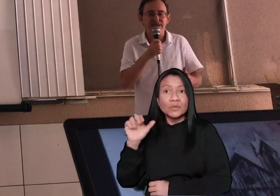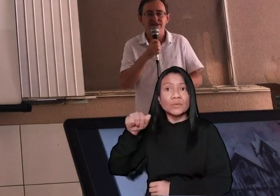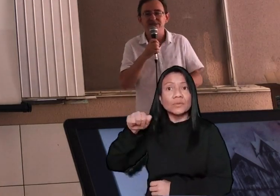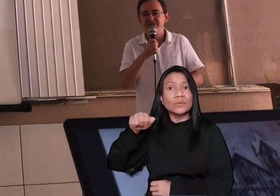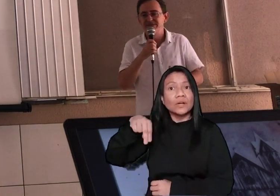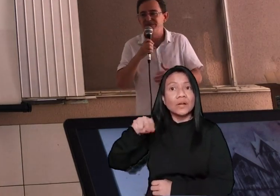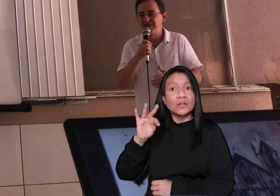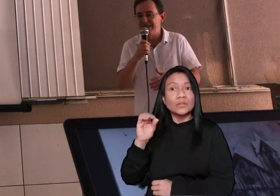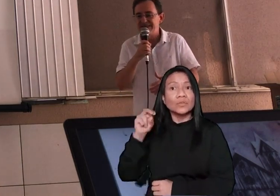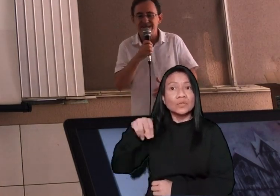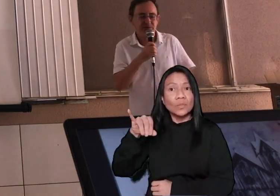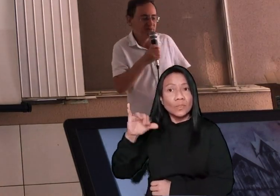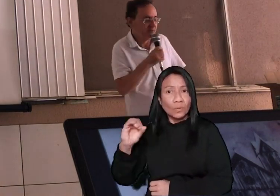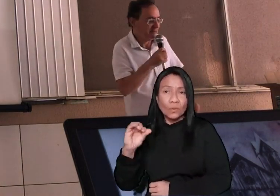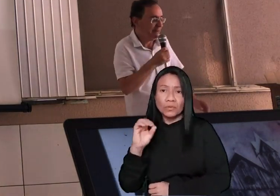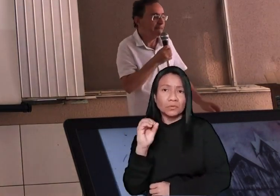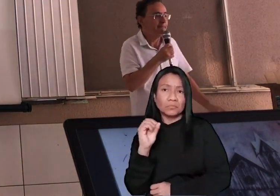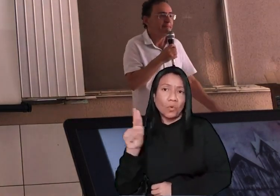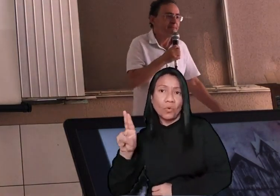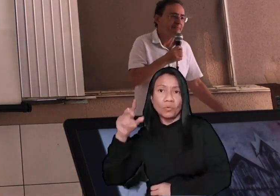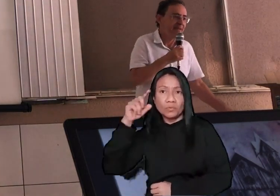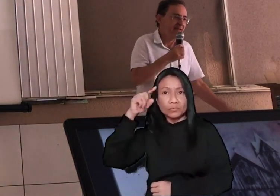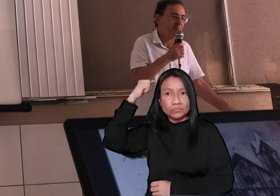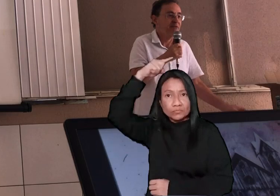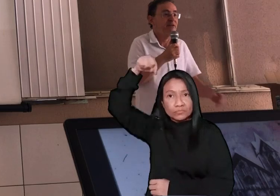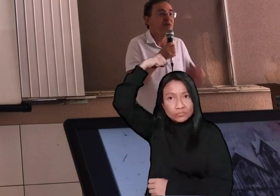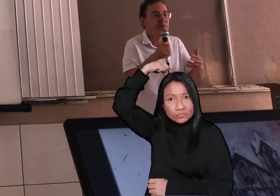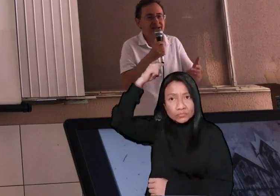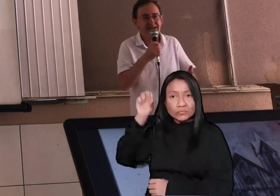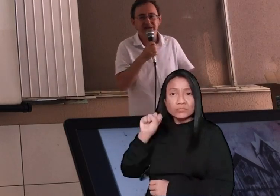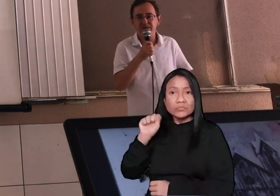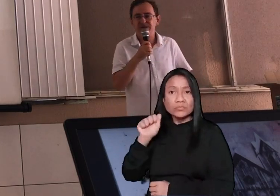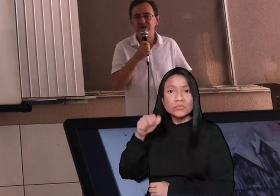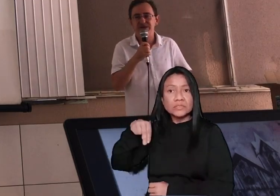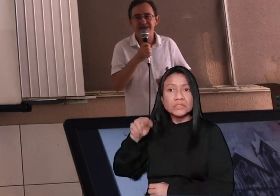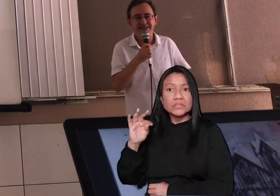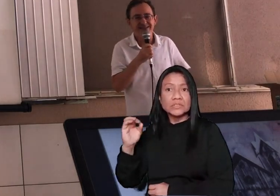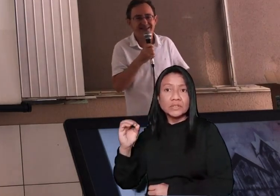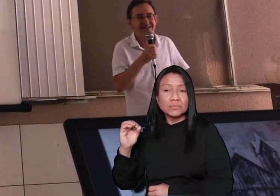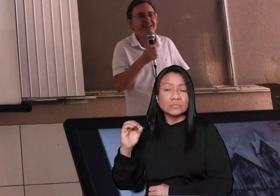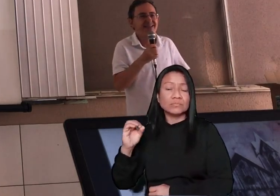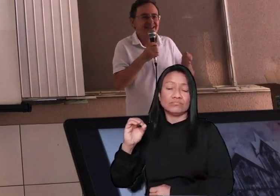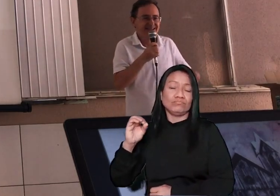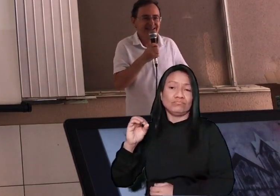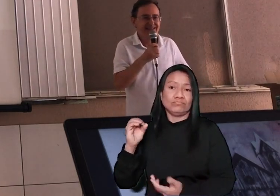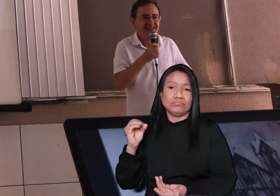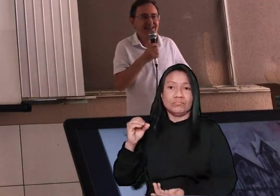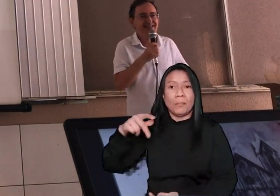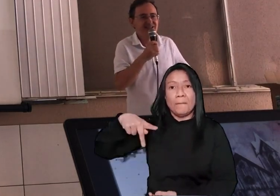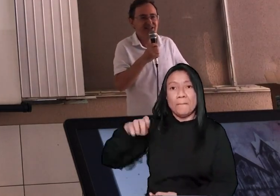queria que fosse um nome de santo, tá? Para ver como ele era uma pessoa que